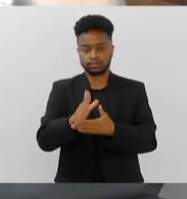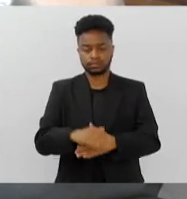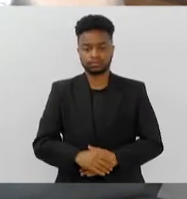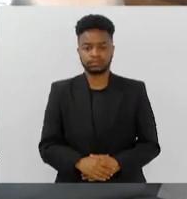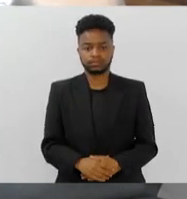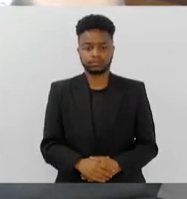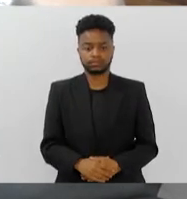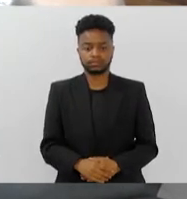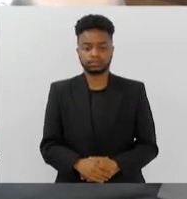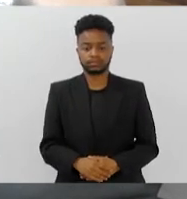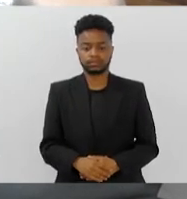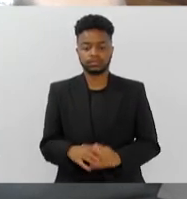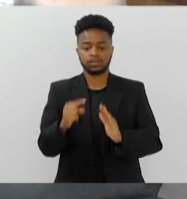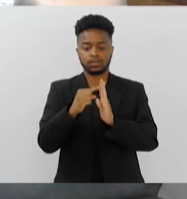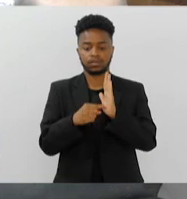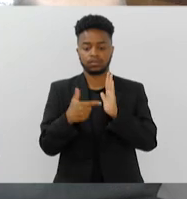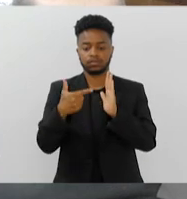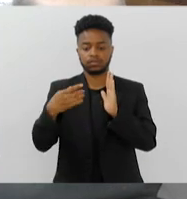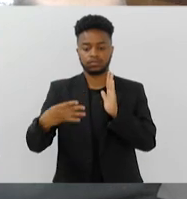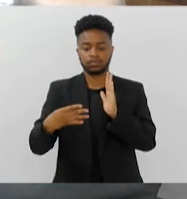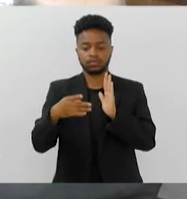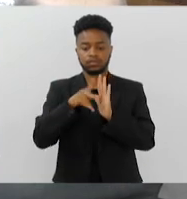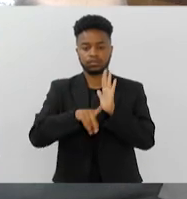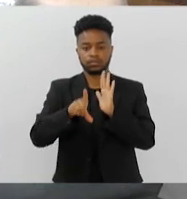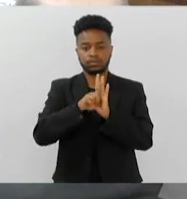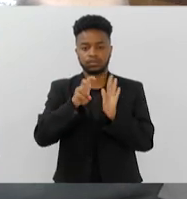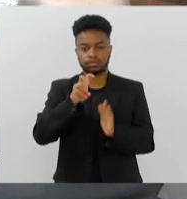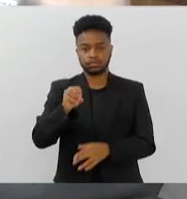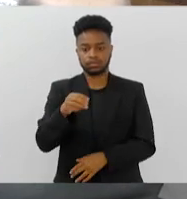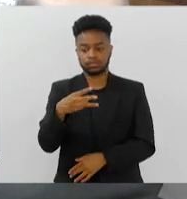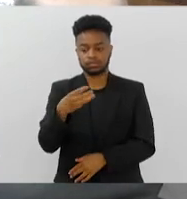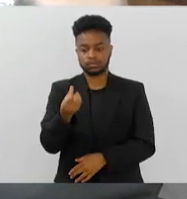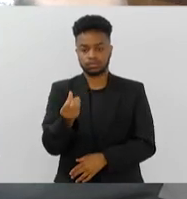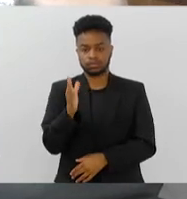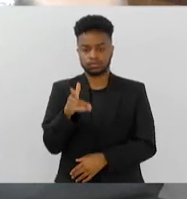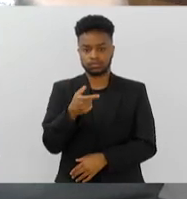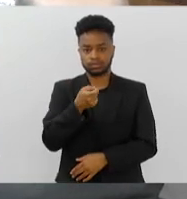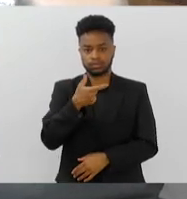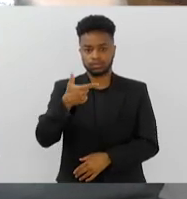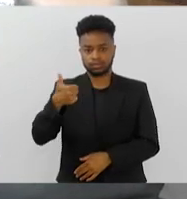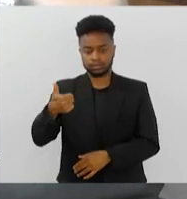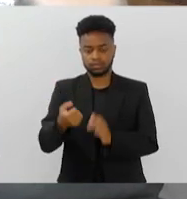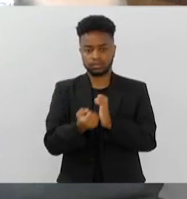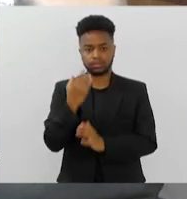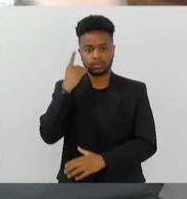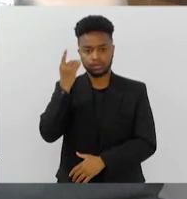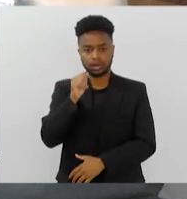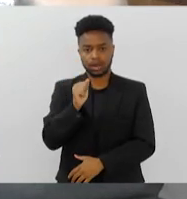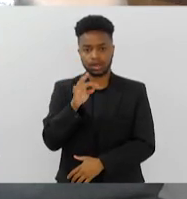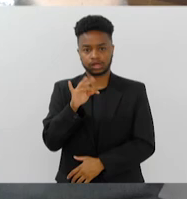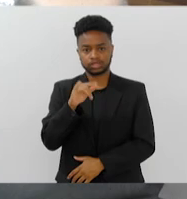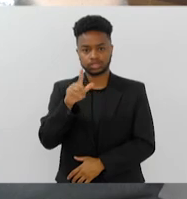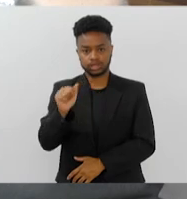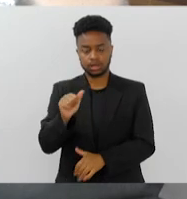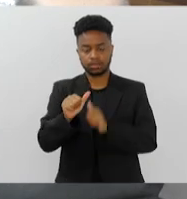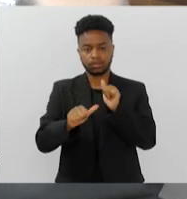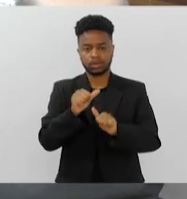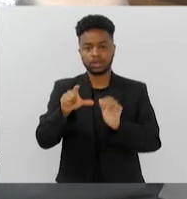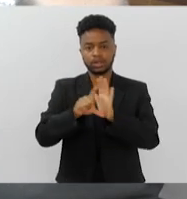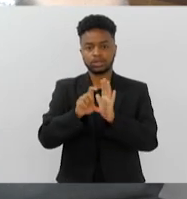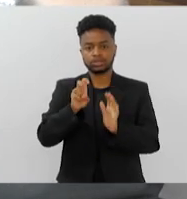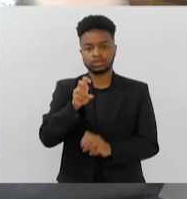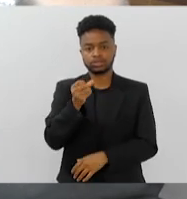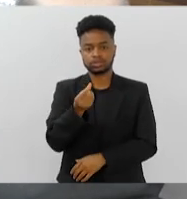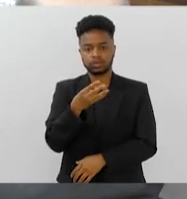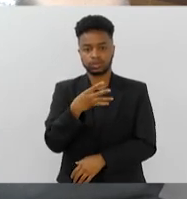aprovado. 24 da pauta, projeto de lei 5036 de 21, de autoria do deputado Átila Nunes, que altera a lei